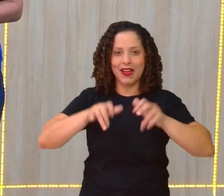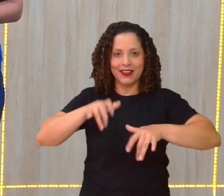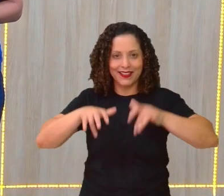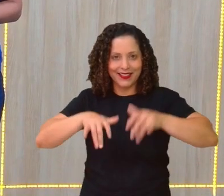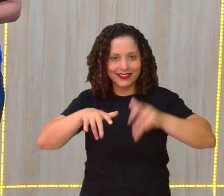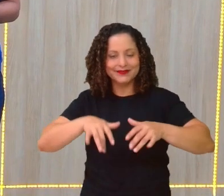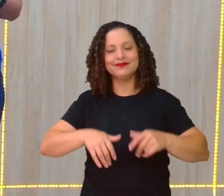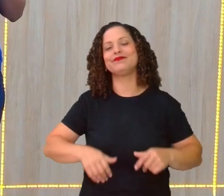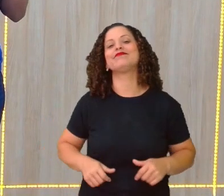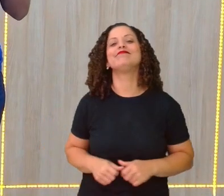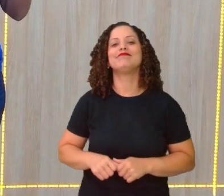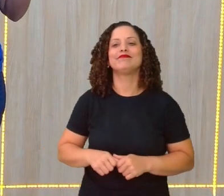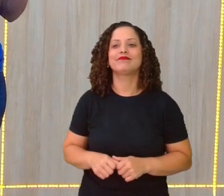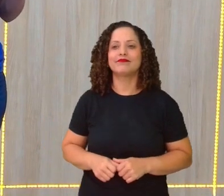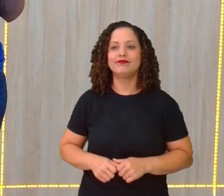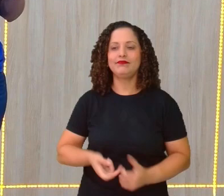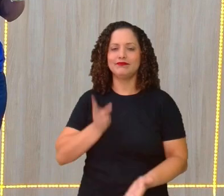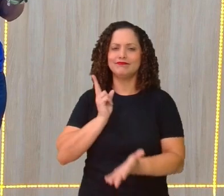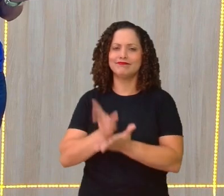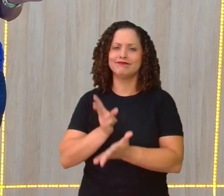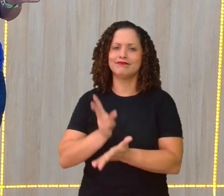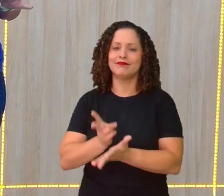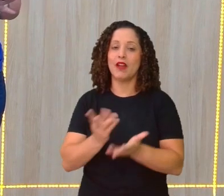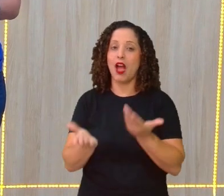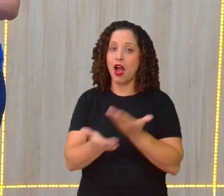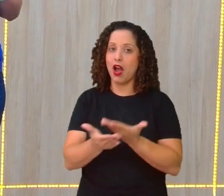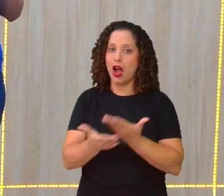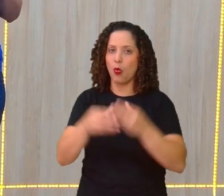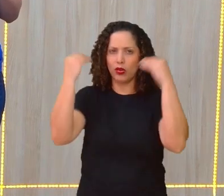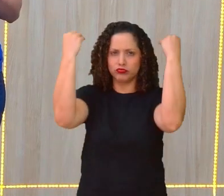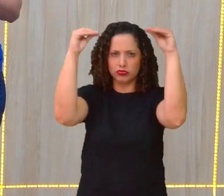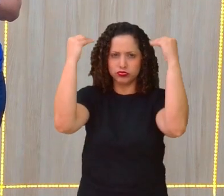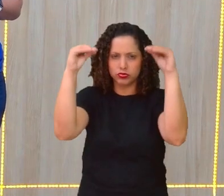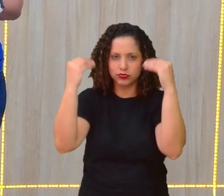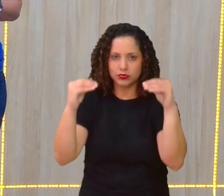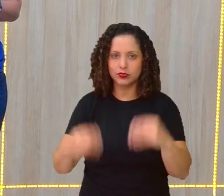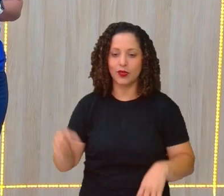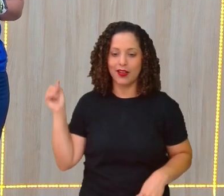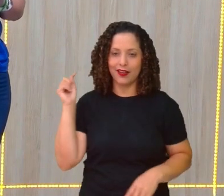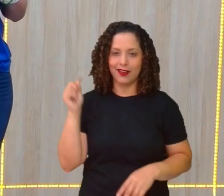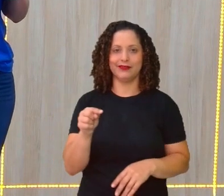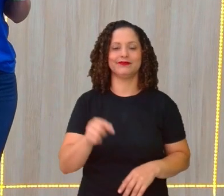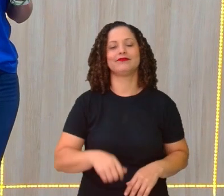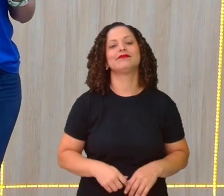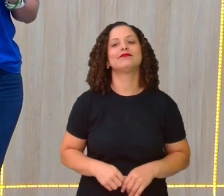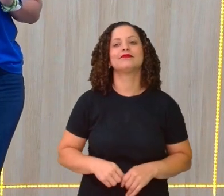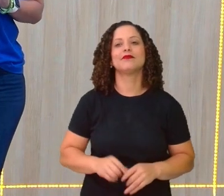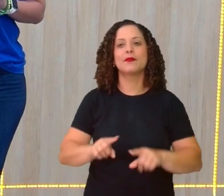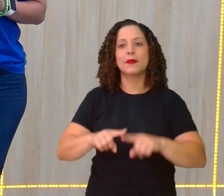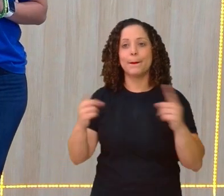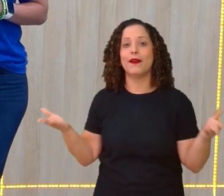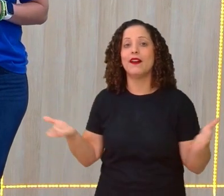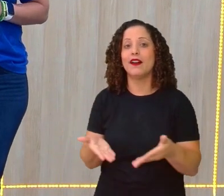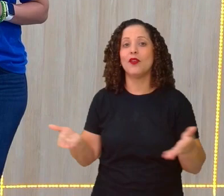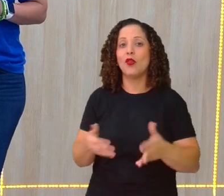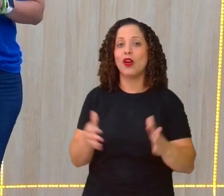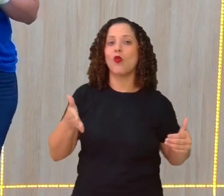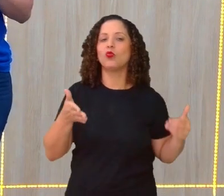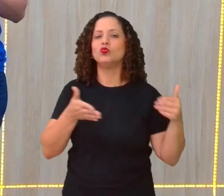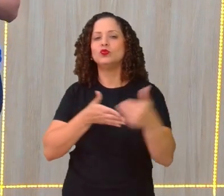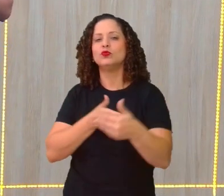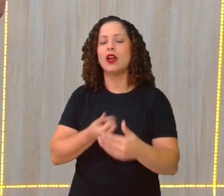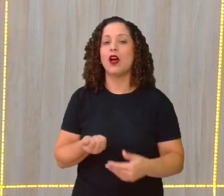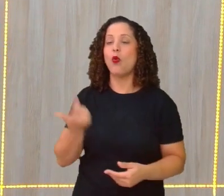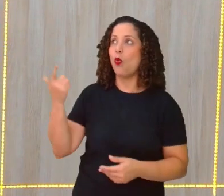YouTube. Todas as nossas aulas estão gravadas lá, não esqueçam disso. Mas vamos agora dar continuidade